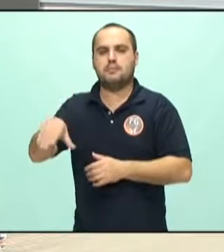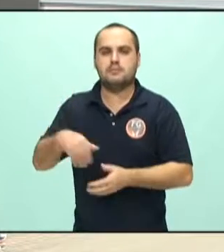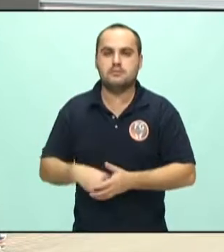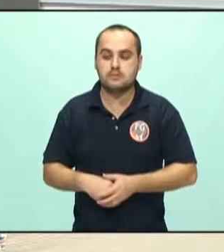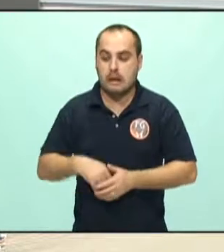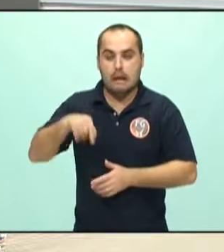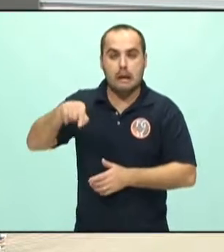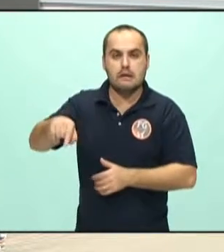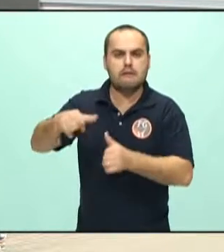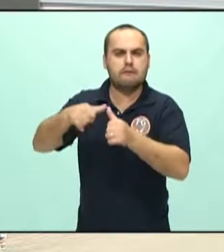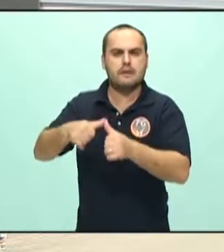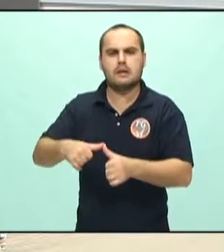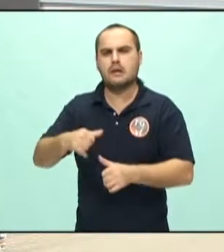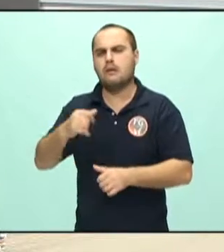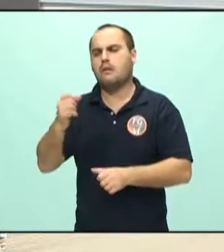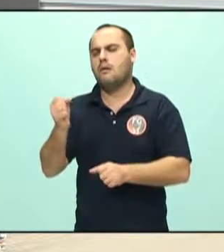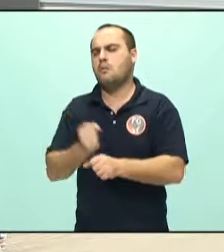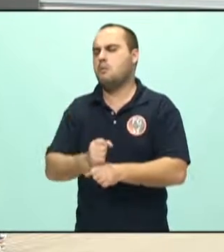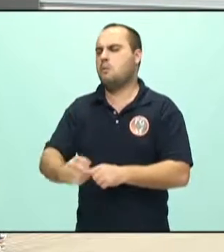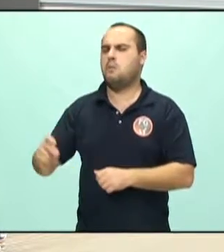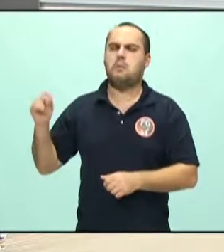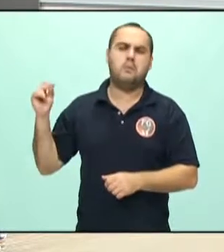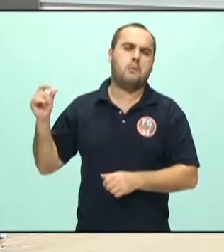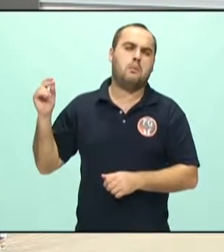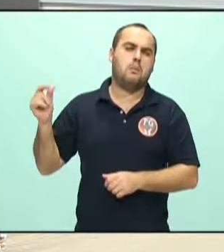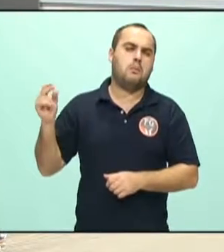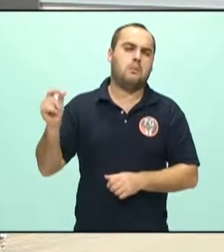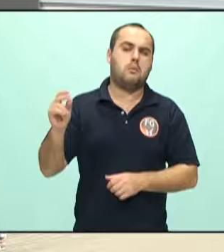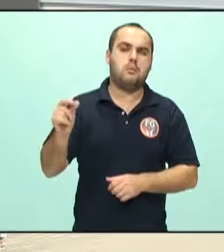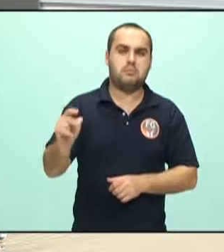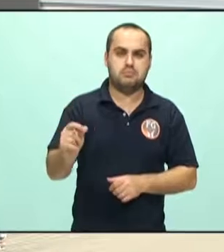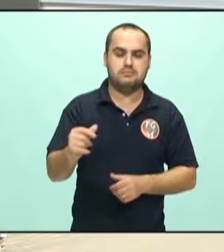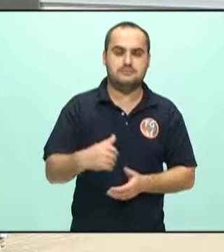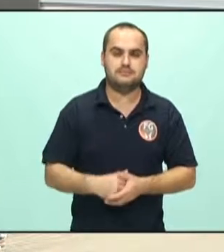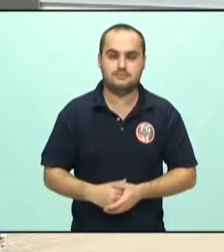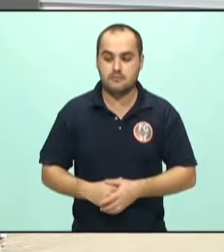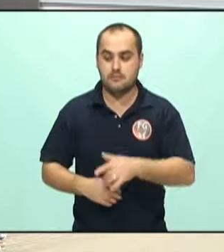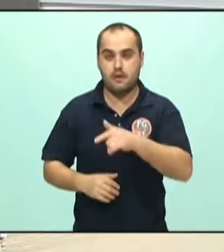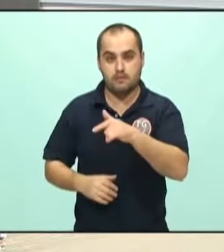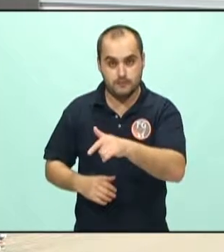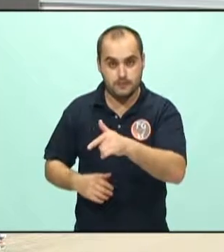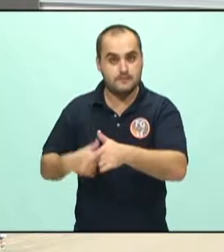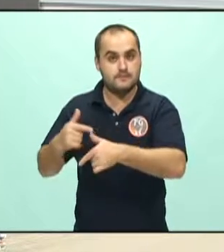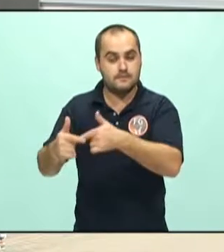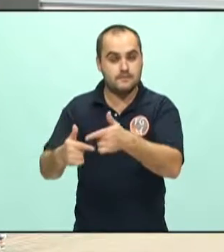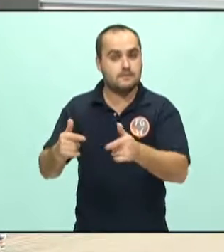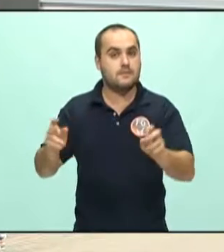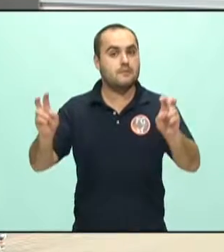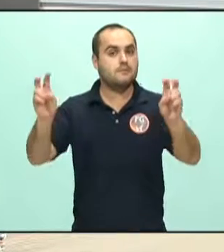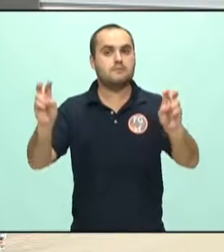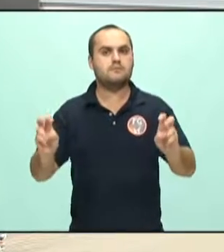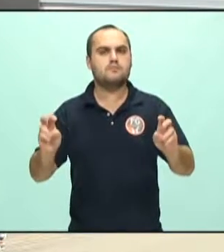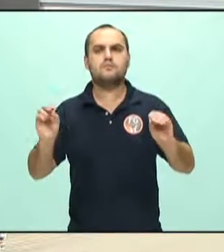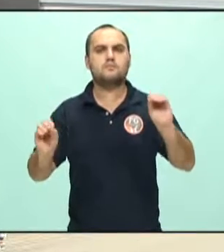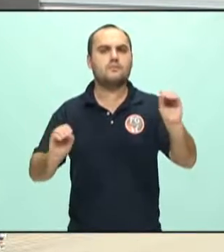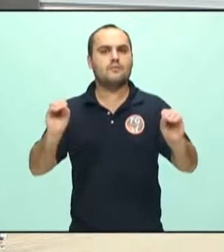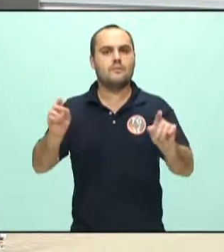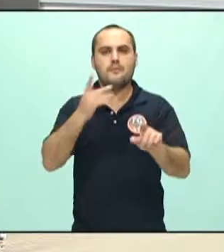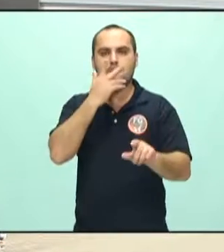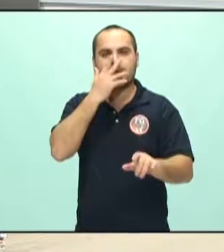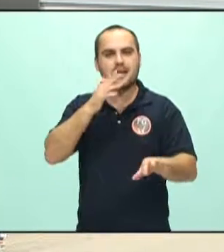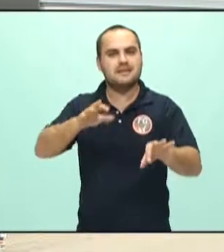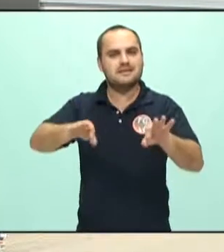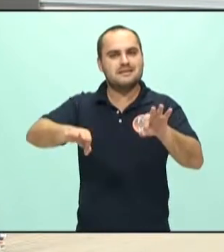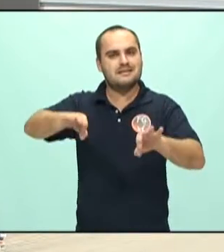eles trabalham com os personagens e também com arte circense né a julie faça um trabalho ali bem bem interessante